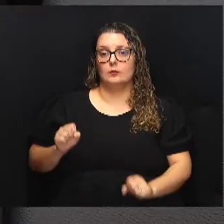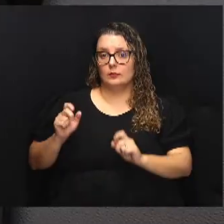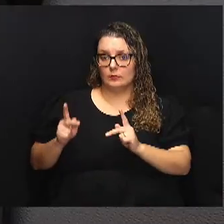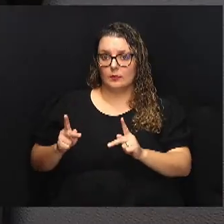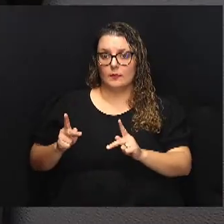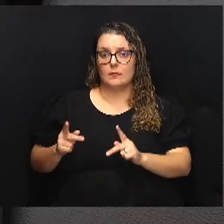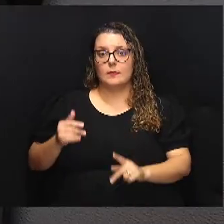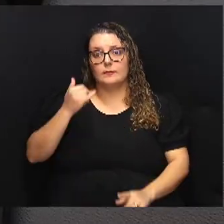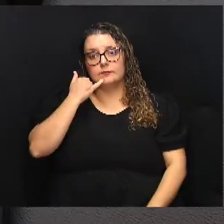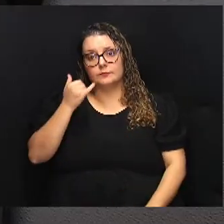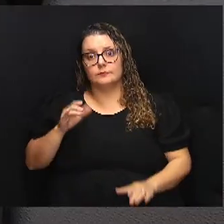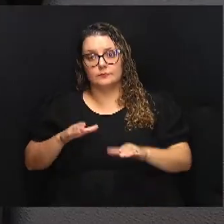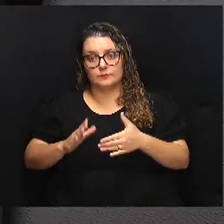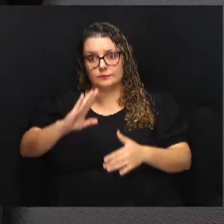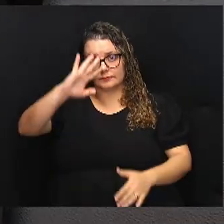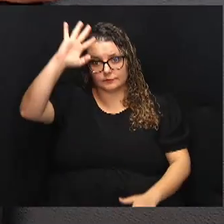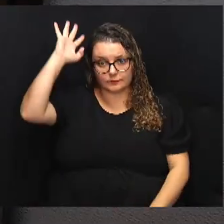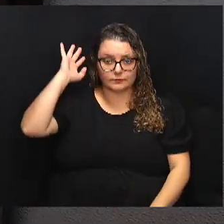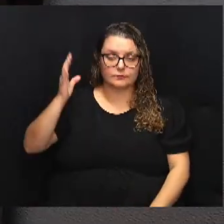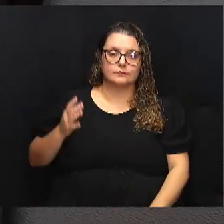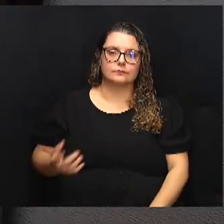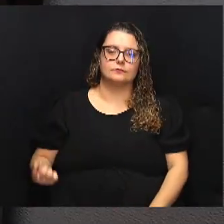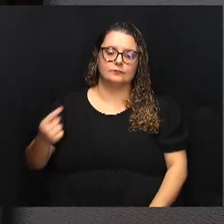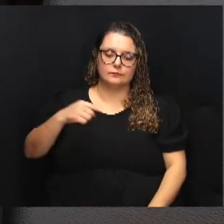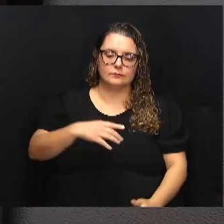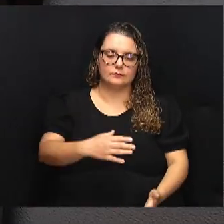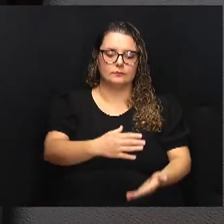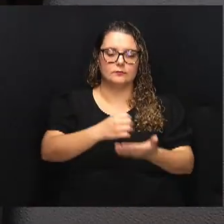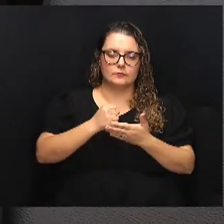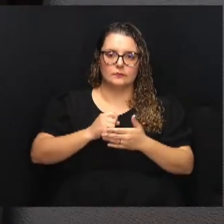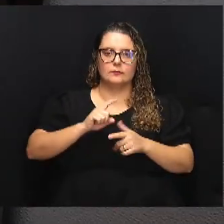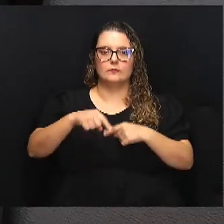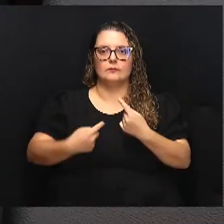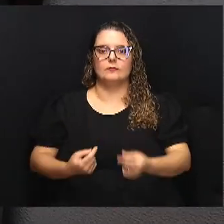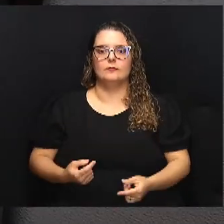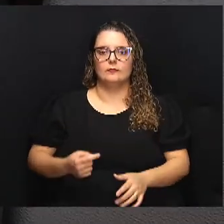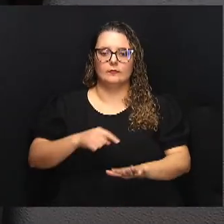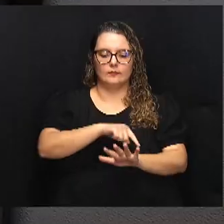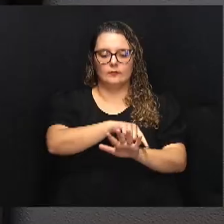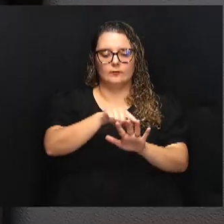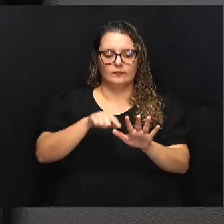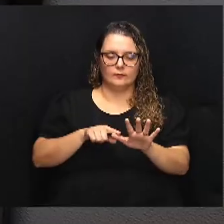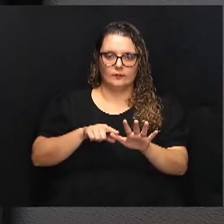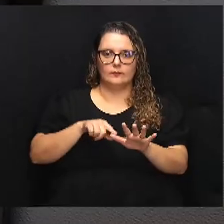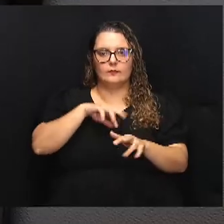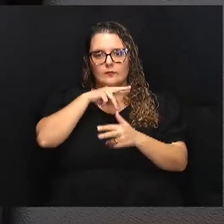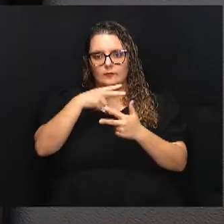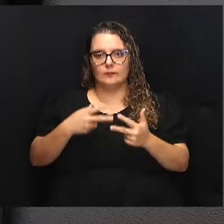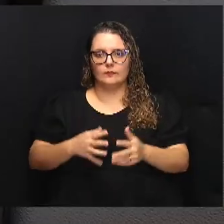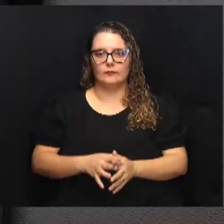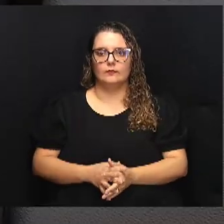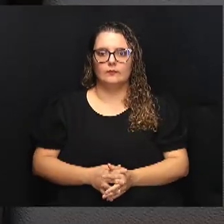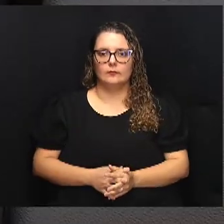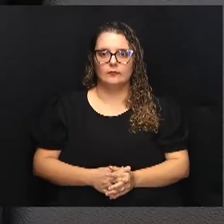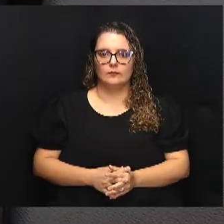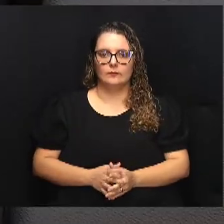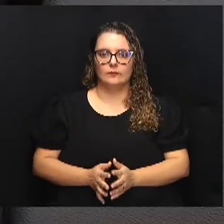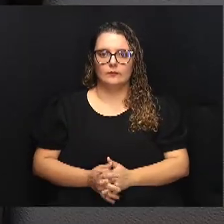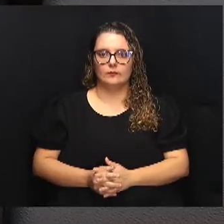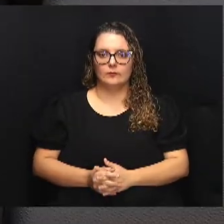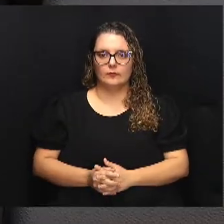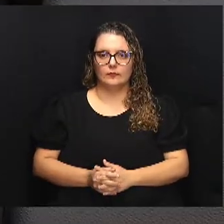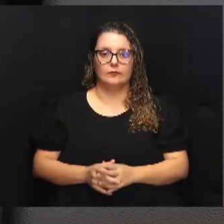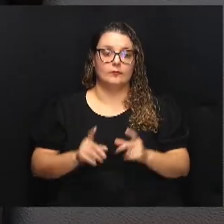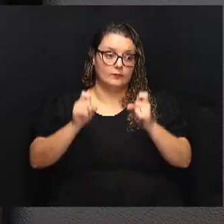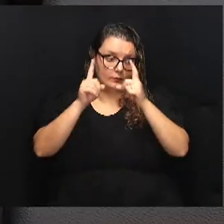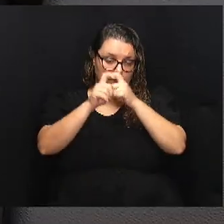avisei o corpo de bombeiro veio e fez os resgates dos outros 5 animais. Foi muito